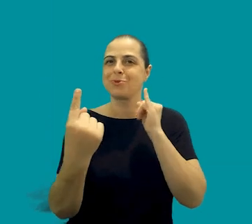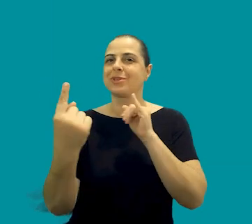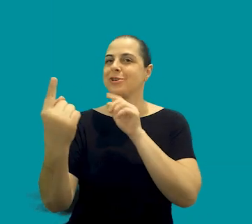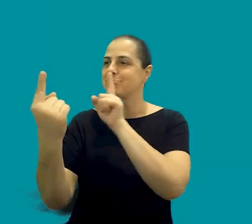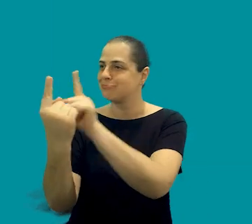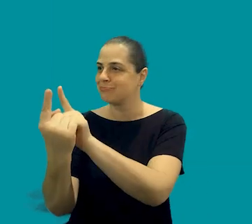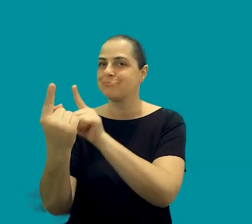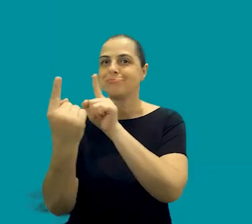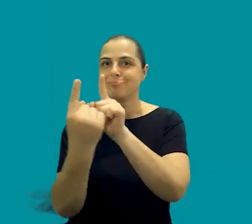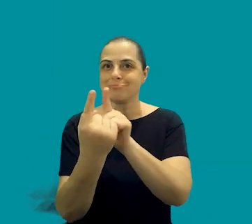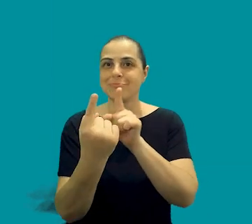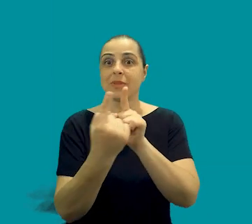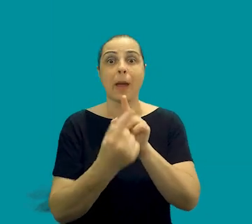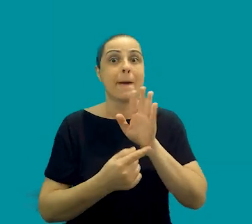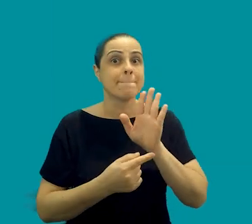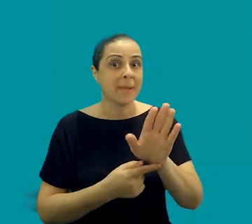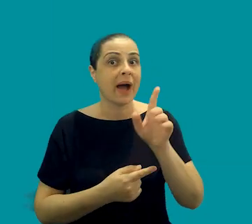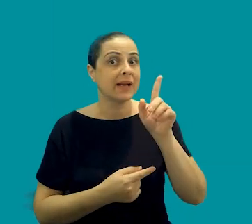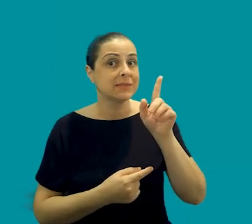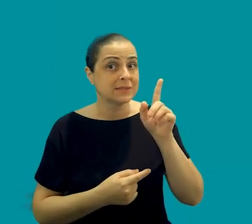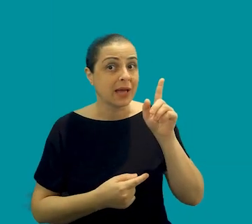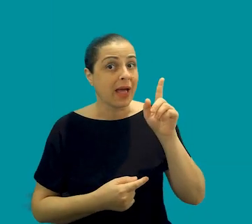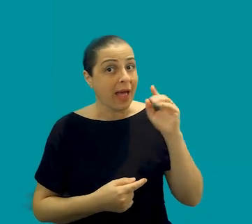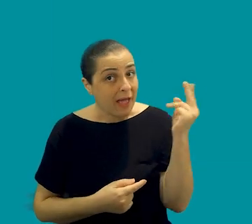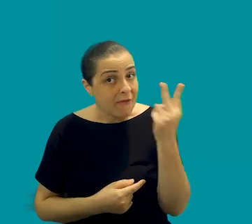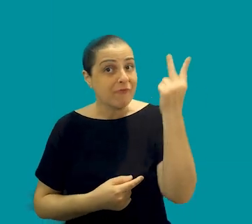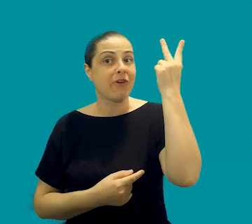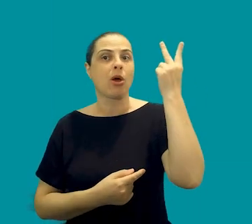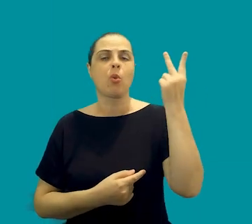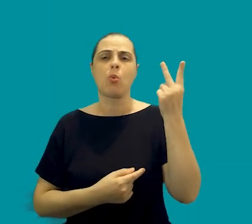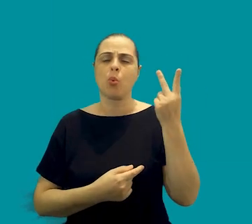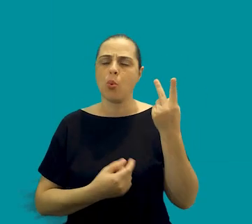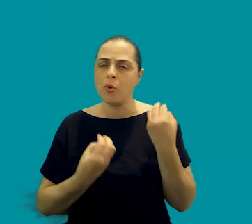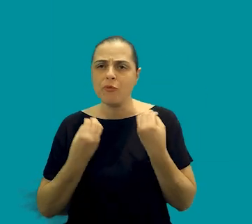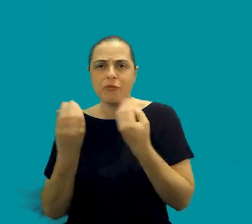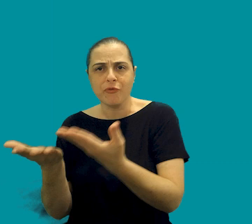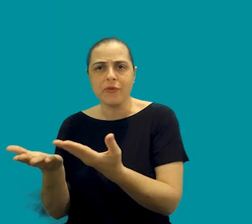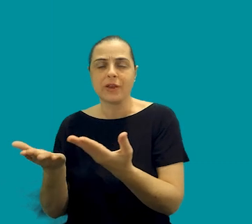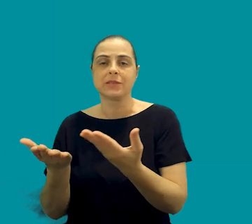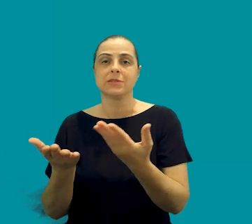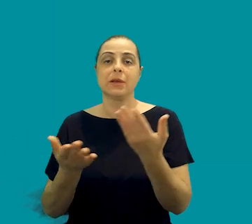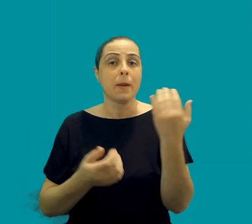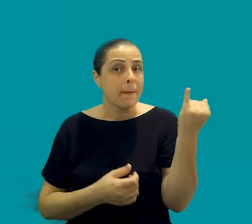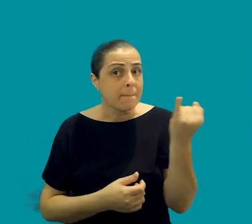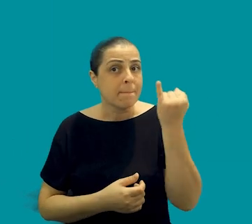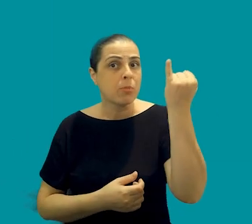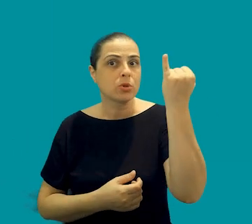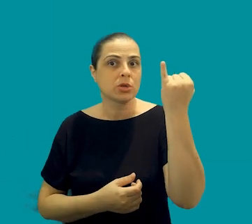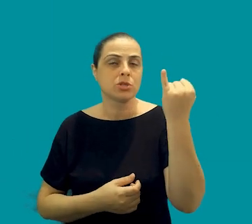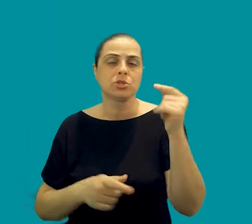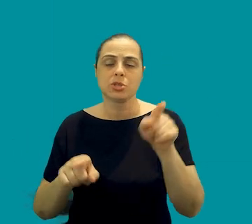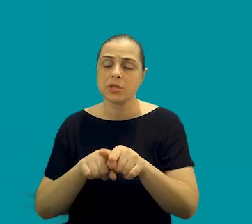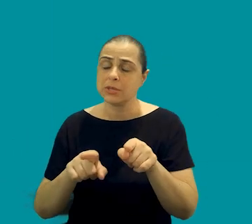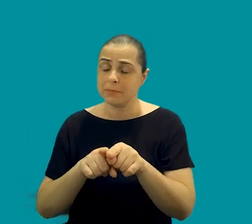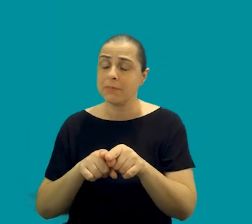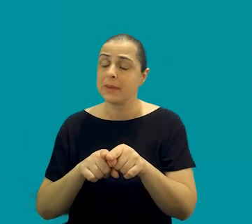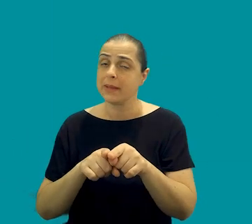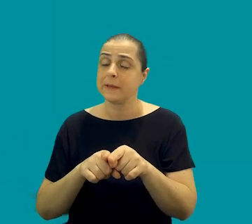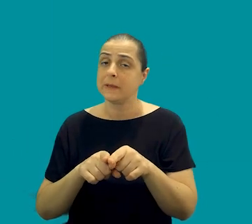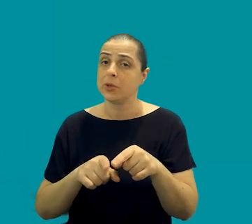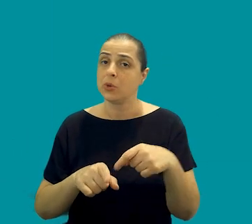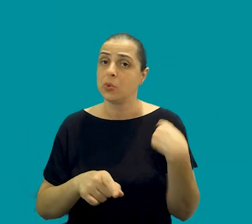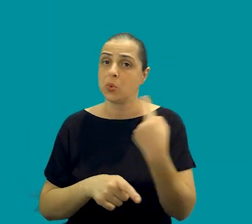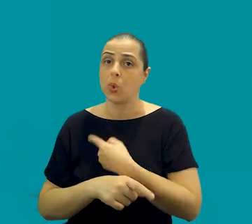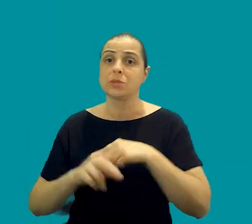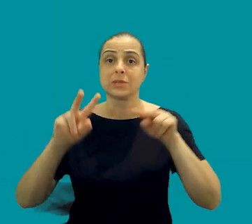mas na realidade é um básico extremamente valioso e extremamente relevante para eles, extremamente raro, e que isso é